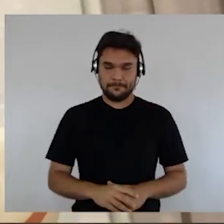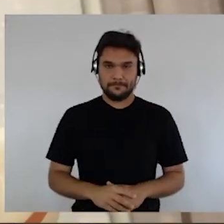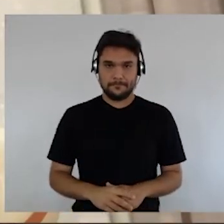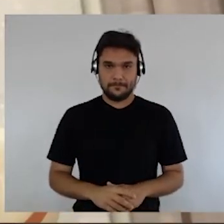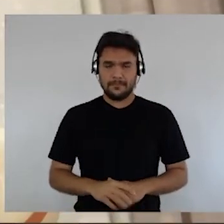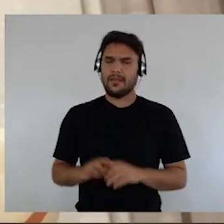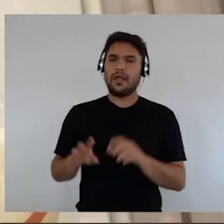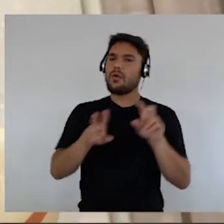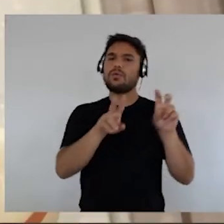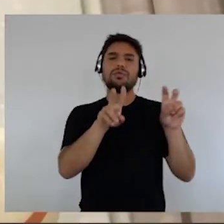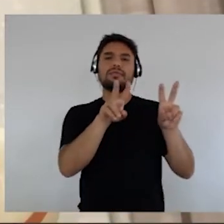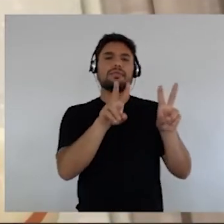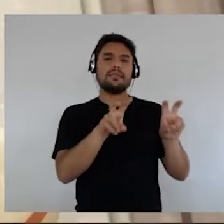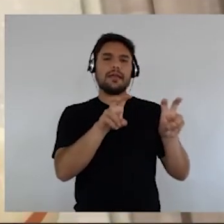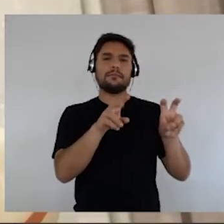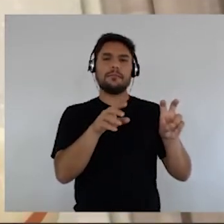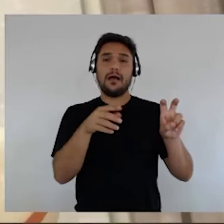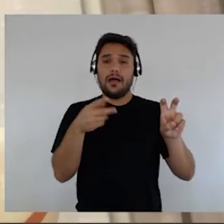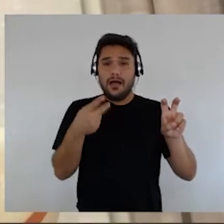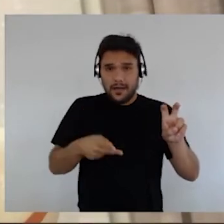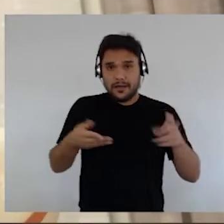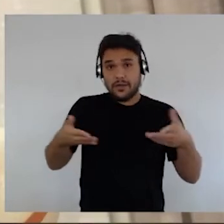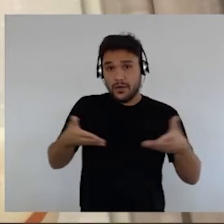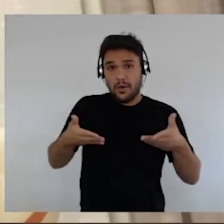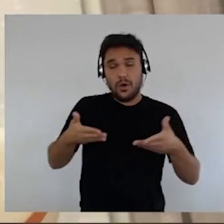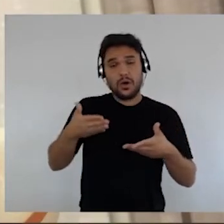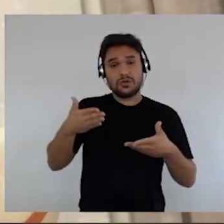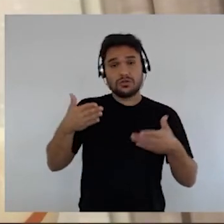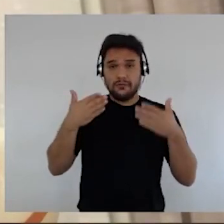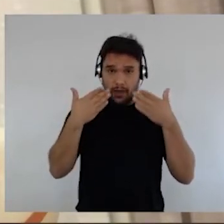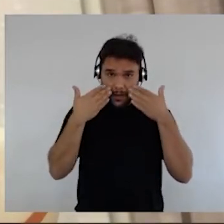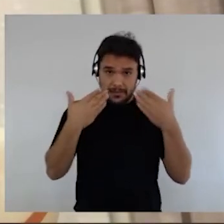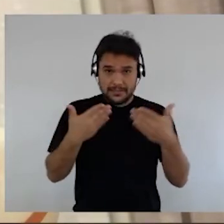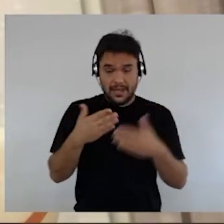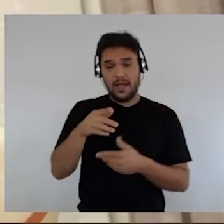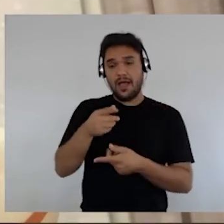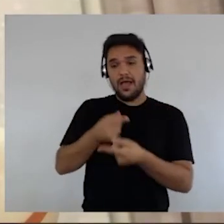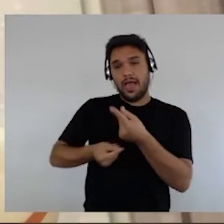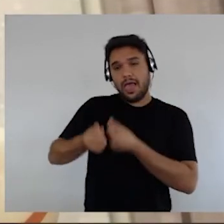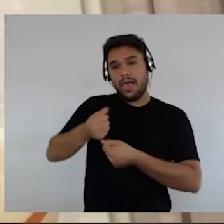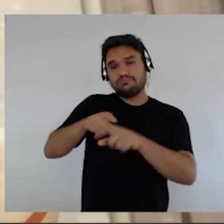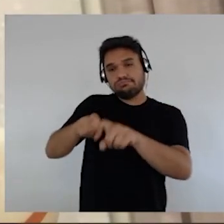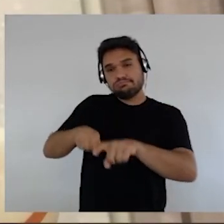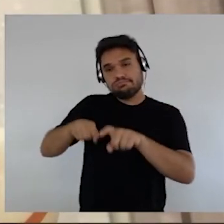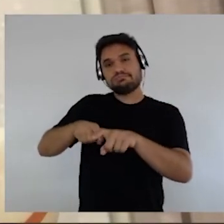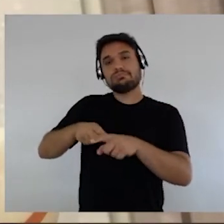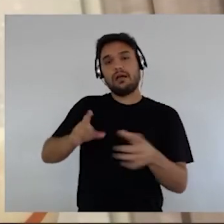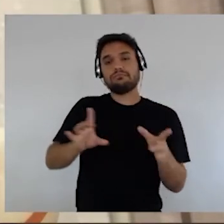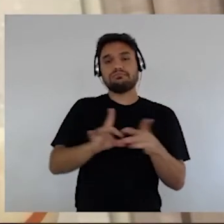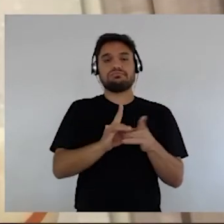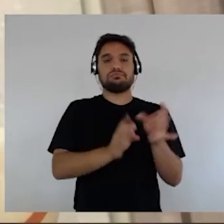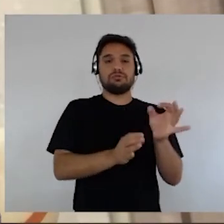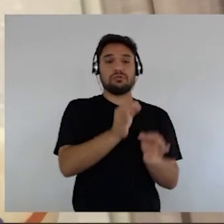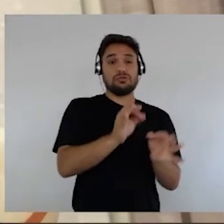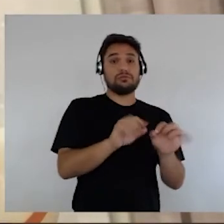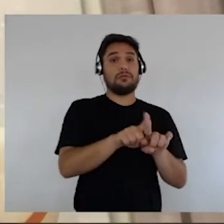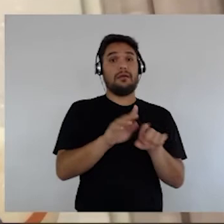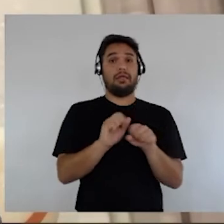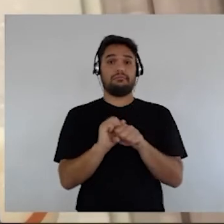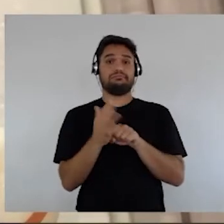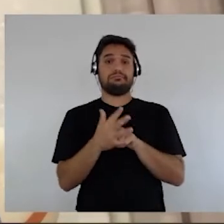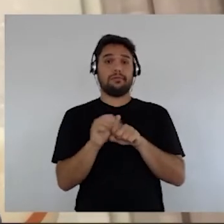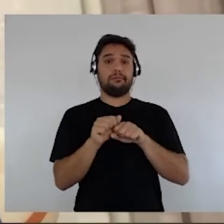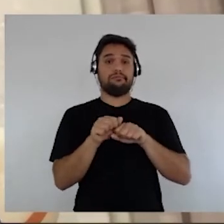O tema que temos a apresentar diz com o agronegócio, as relações jurídicas e a pandemia. Eu vou fazer